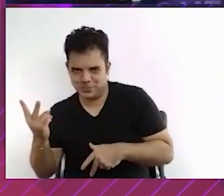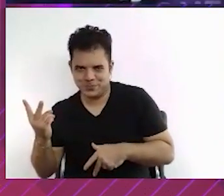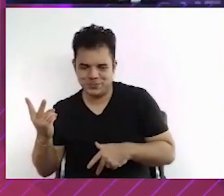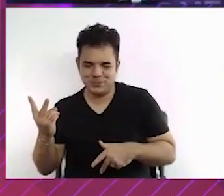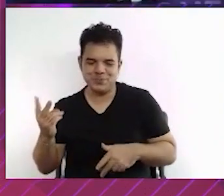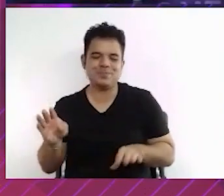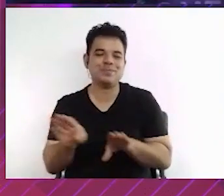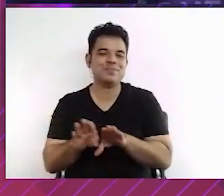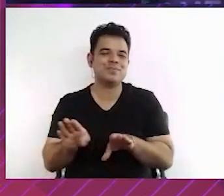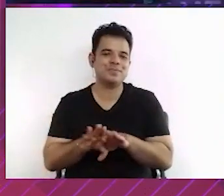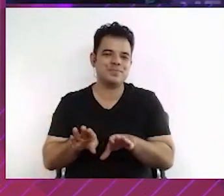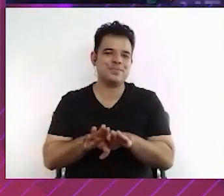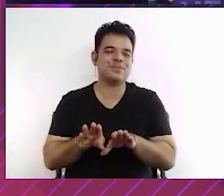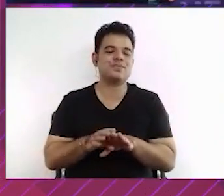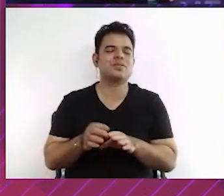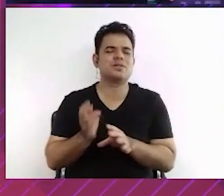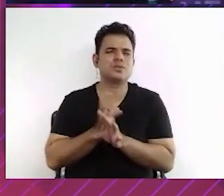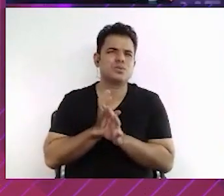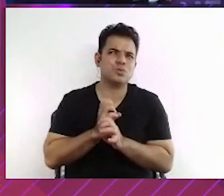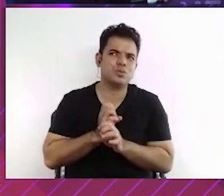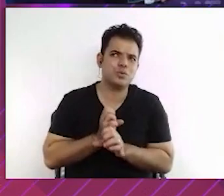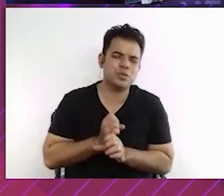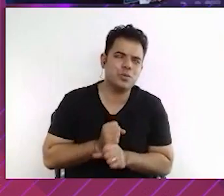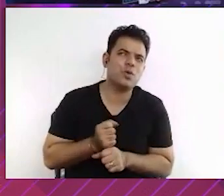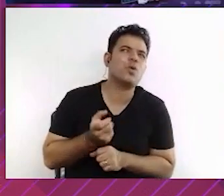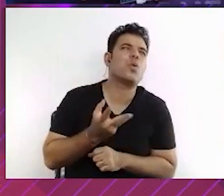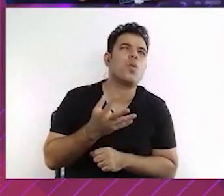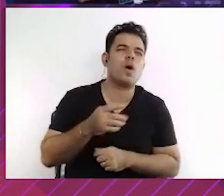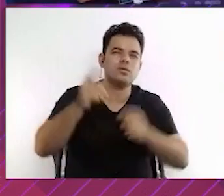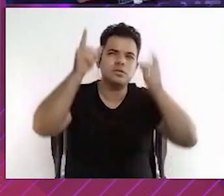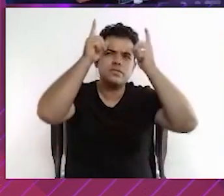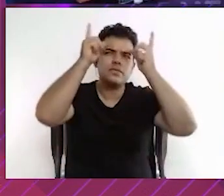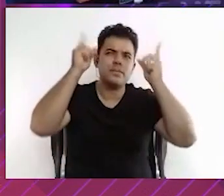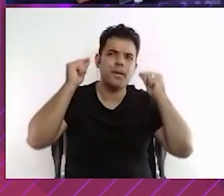gente consegue calcular quantos técnicos de enfermagem a gente precisa.